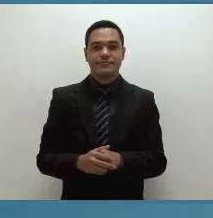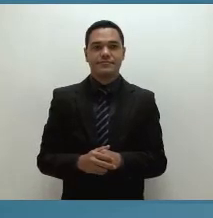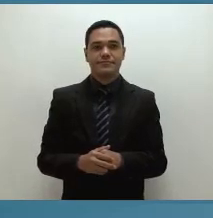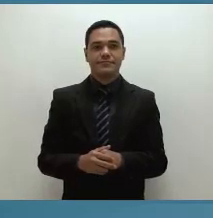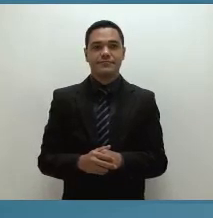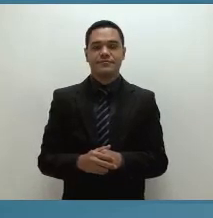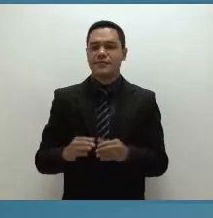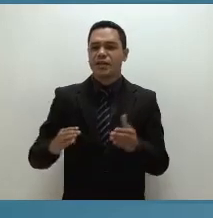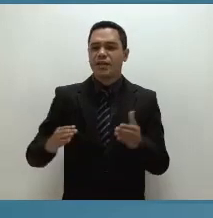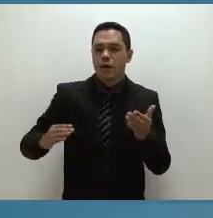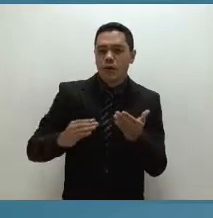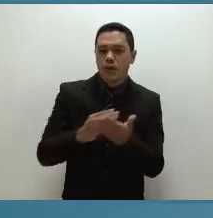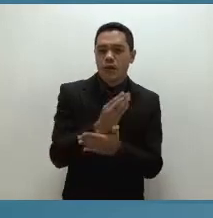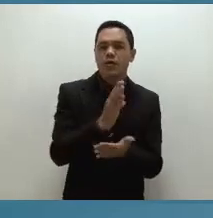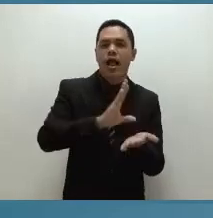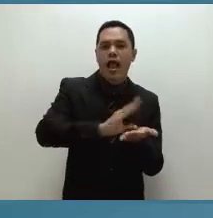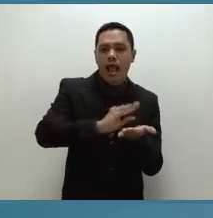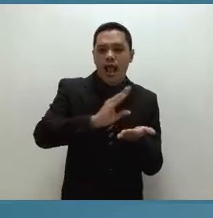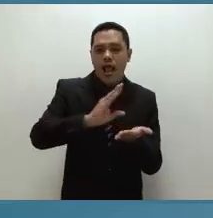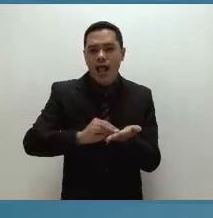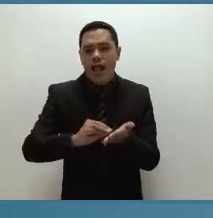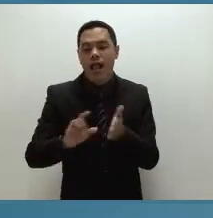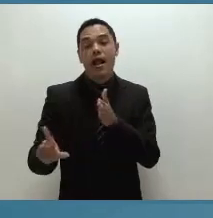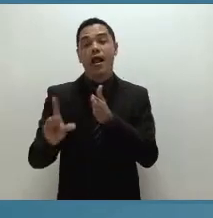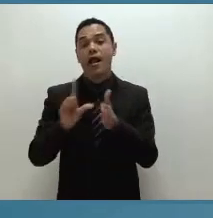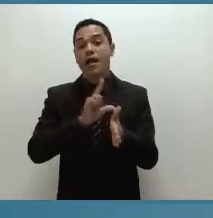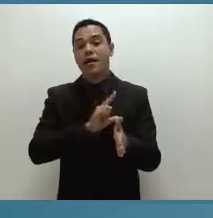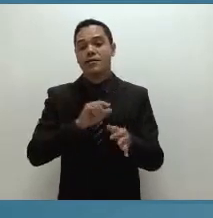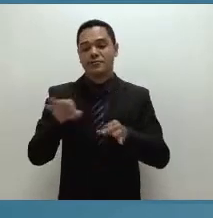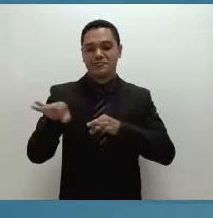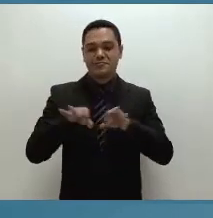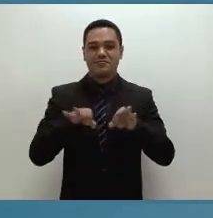Aprovação da ata da sessão anterior.